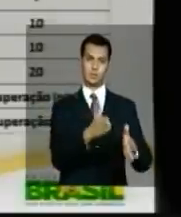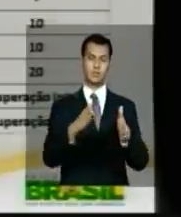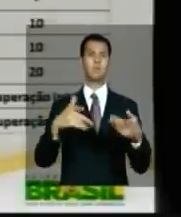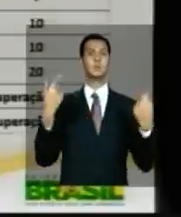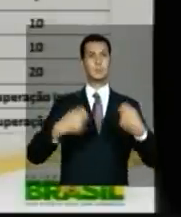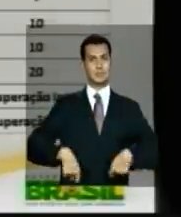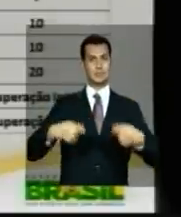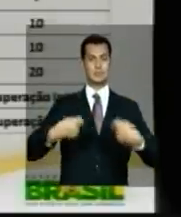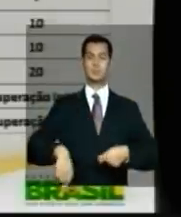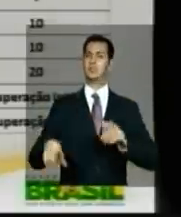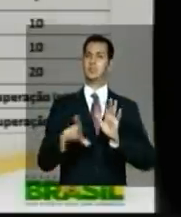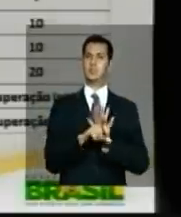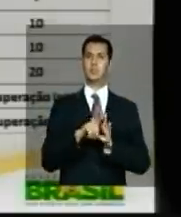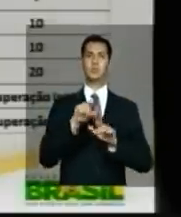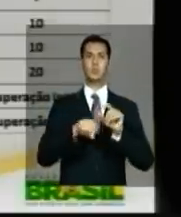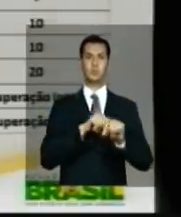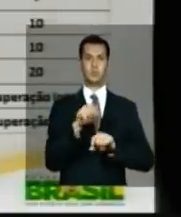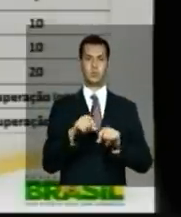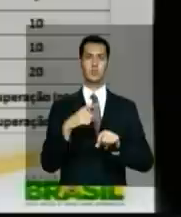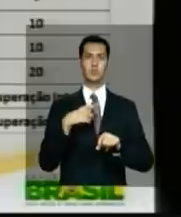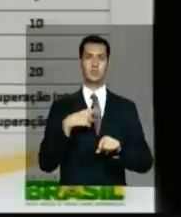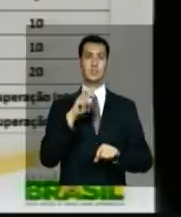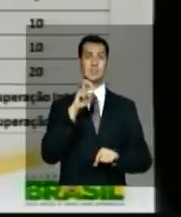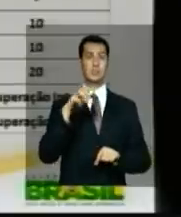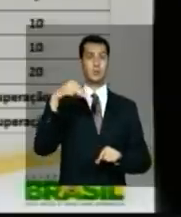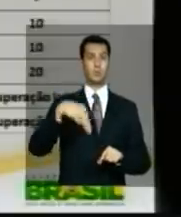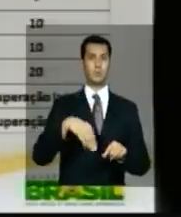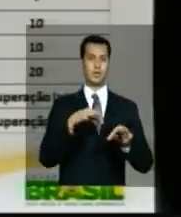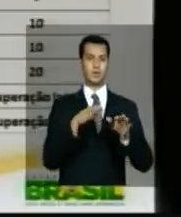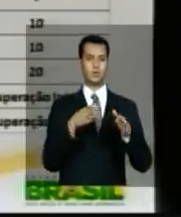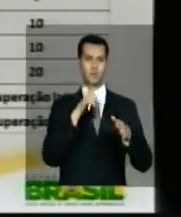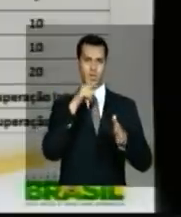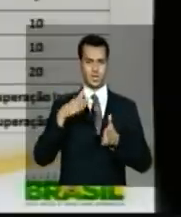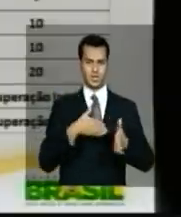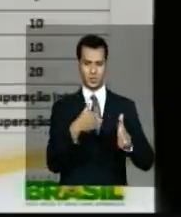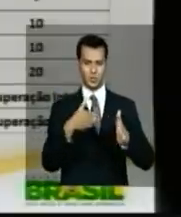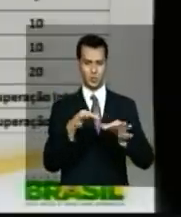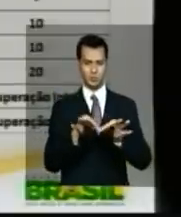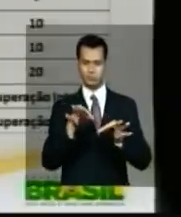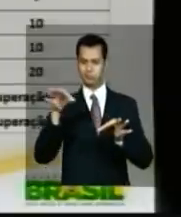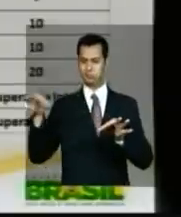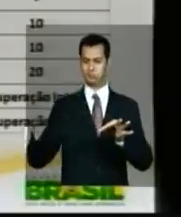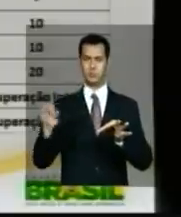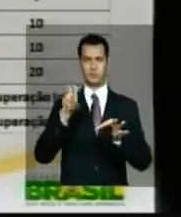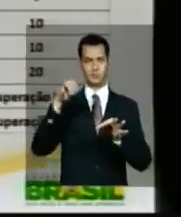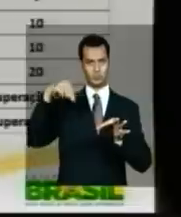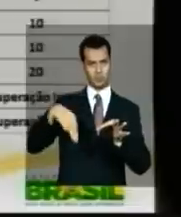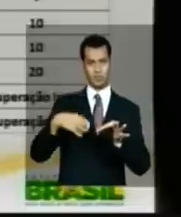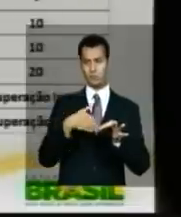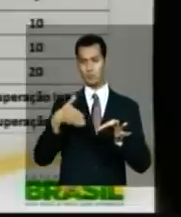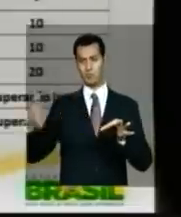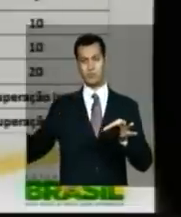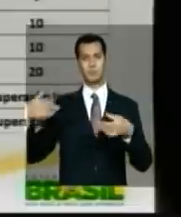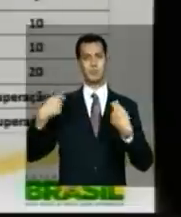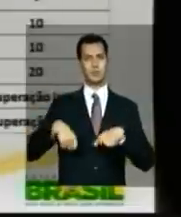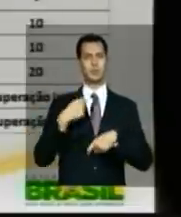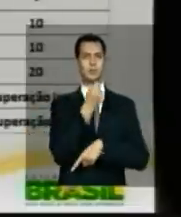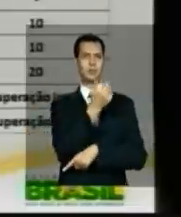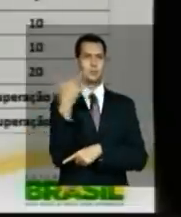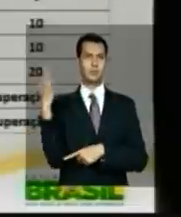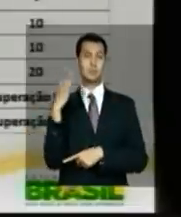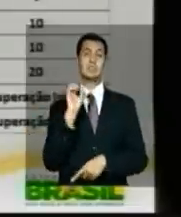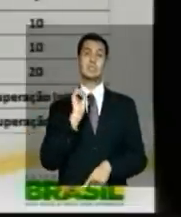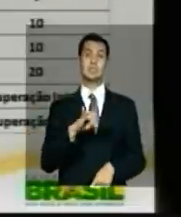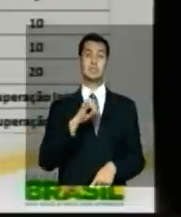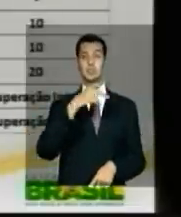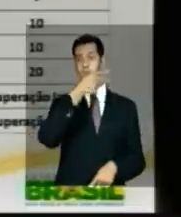m das das margens e párias compreendo que será de 5 m sendo que se este proprietário tiver